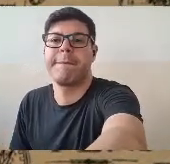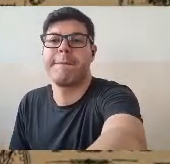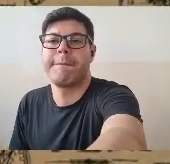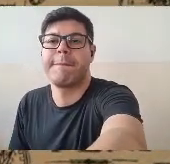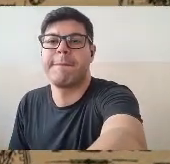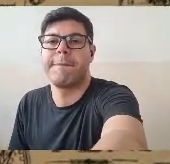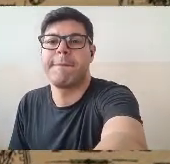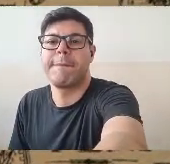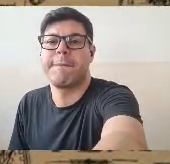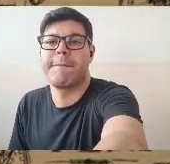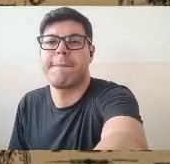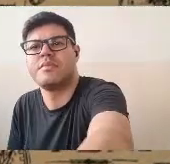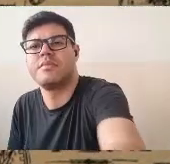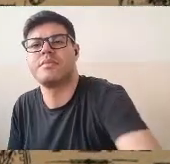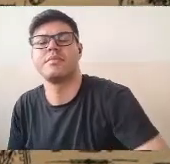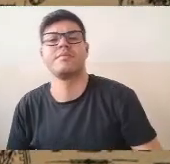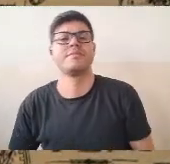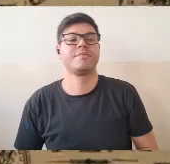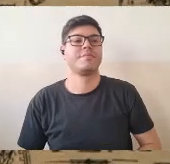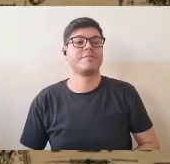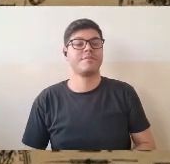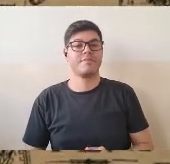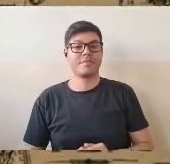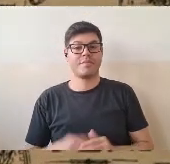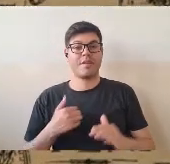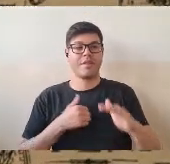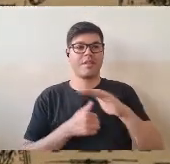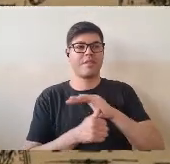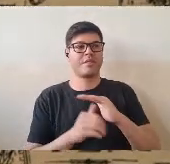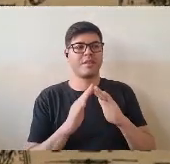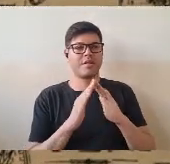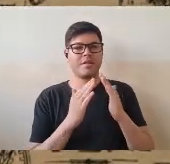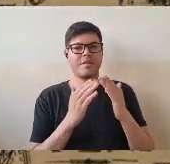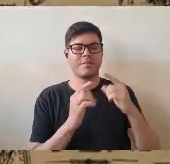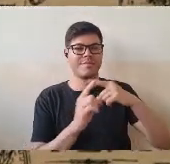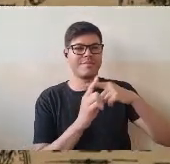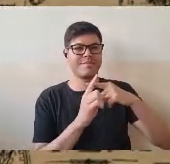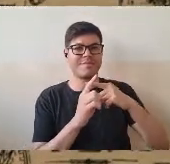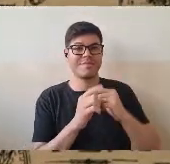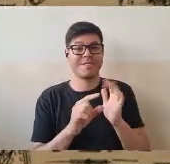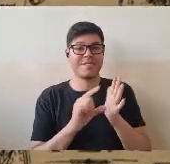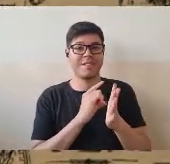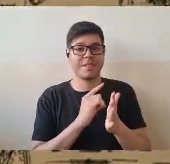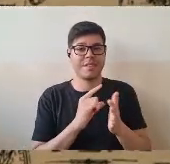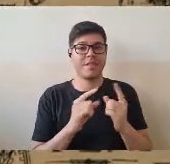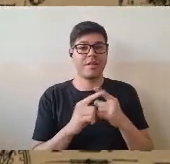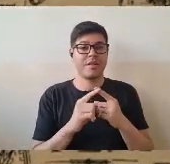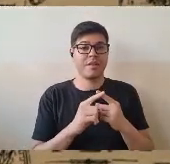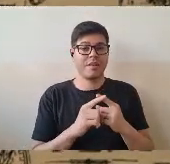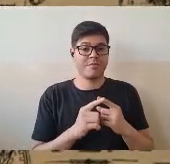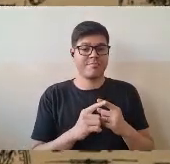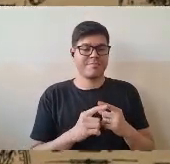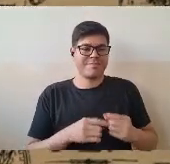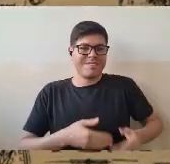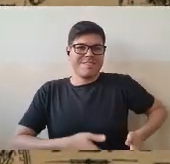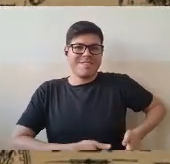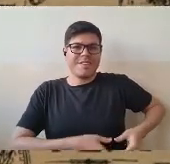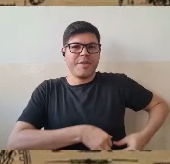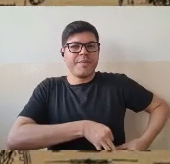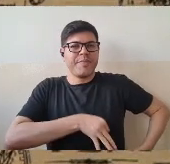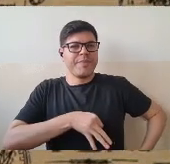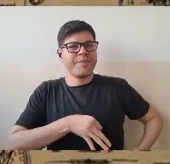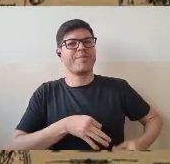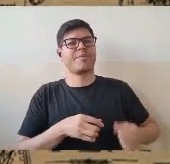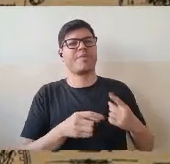acreditar naquilo que realmente existe. Eu acho que sem você ter um marco, que eu acho que é Jesus Cristo, eu sou cristão,